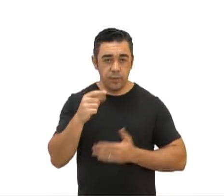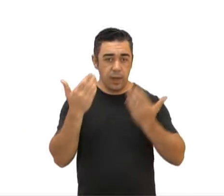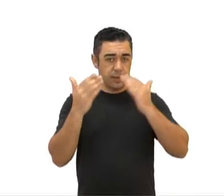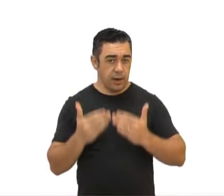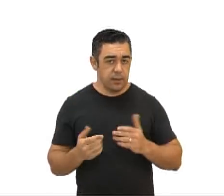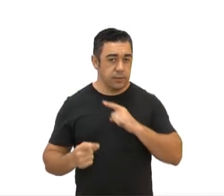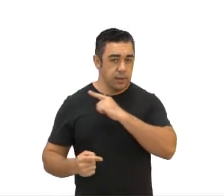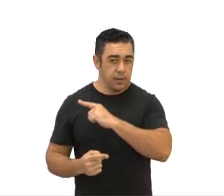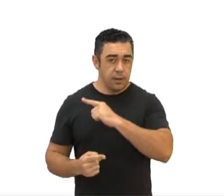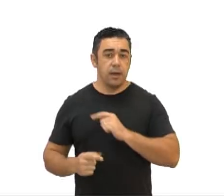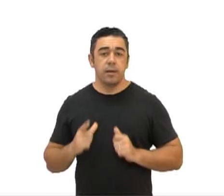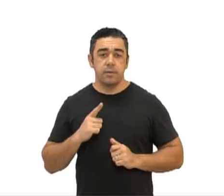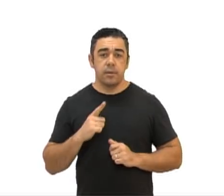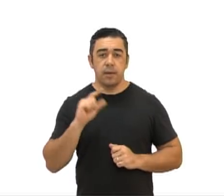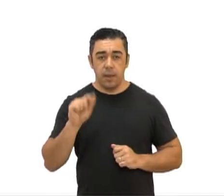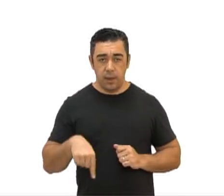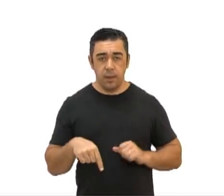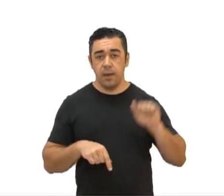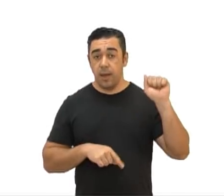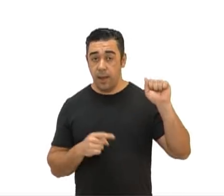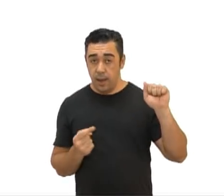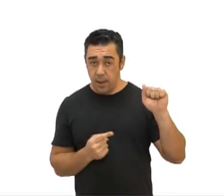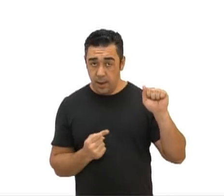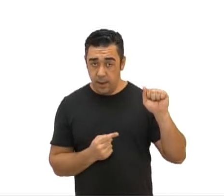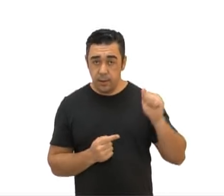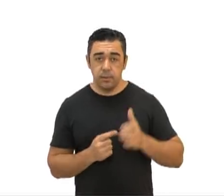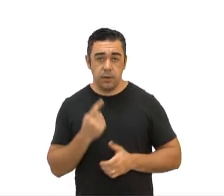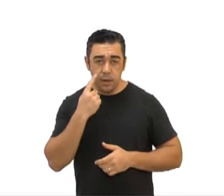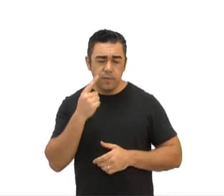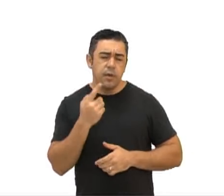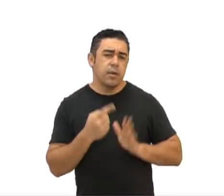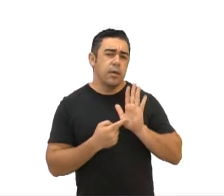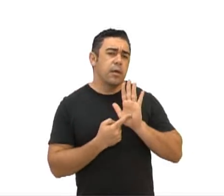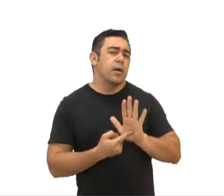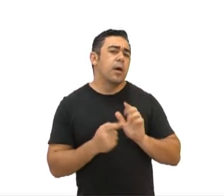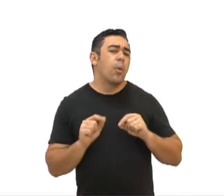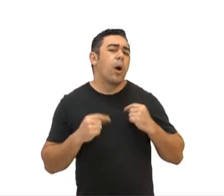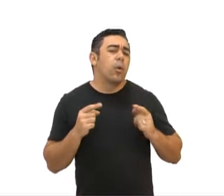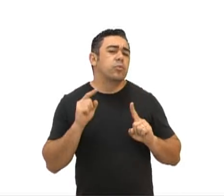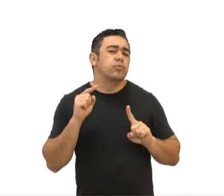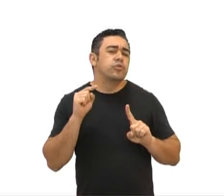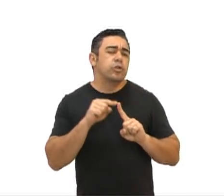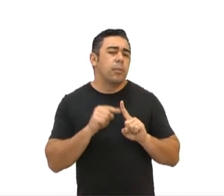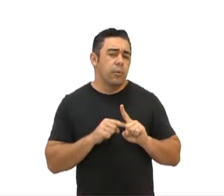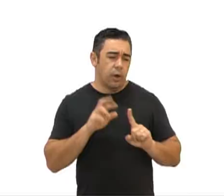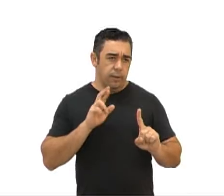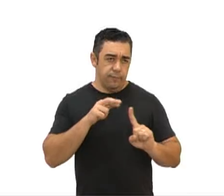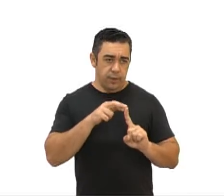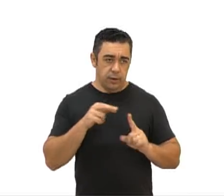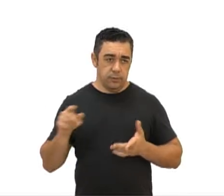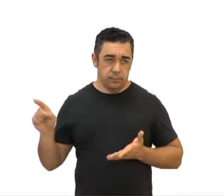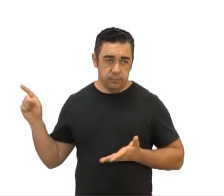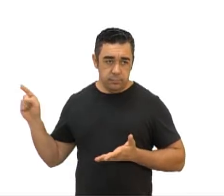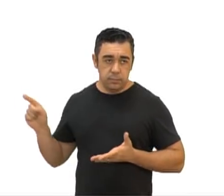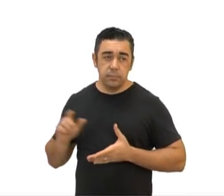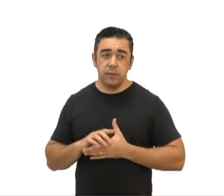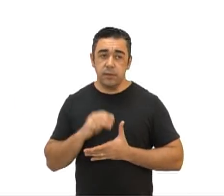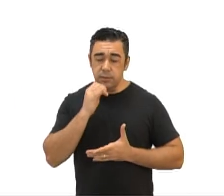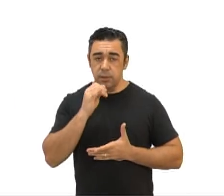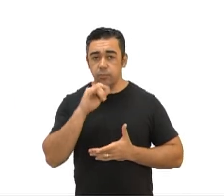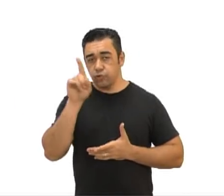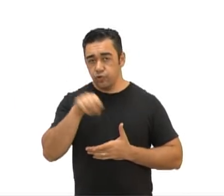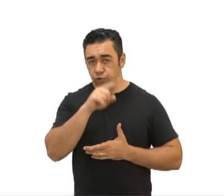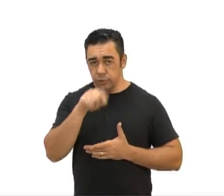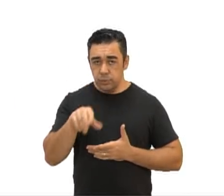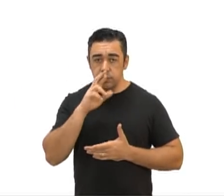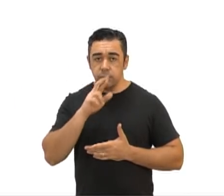uso do pronome pessoal do caso oblíquo a e indicar qual tipo de referência endofórica que ele promove, marcando com um X